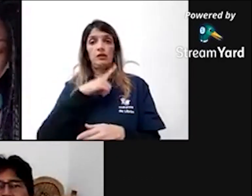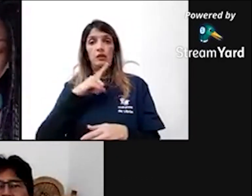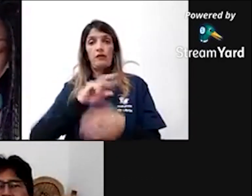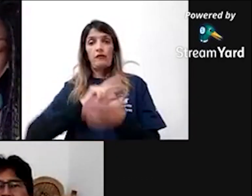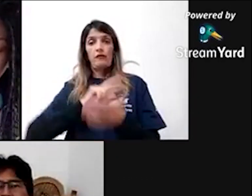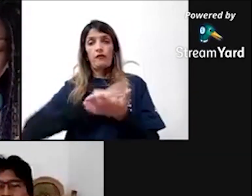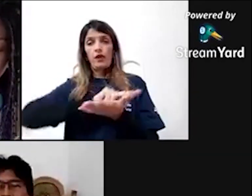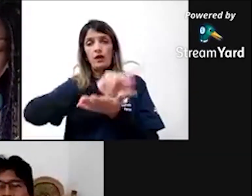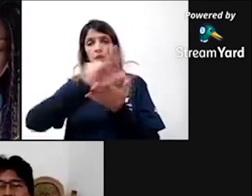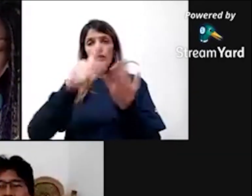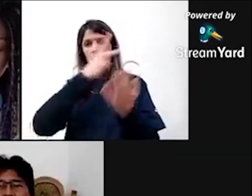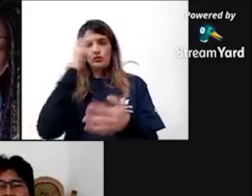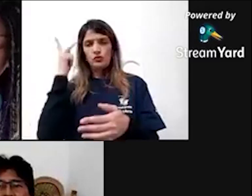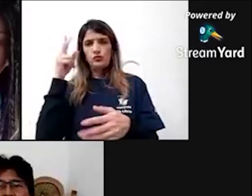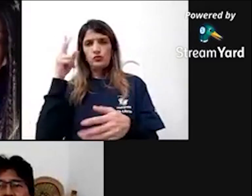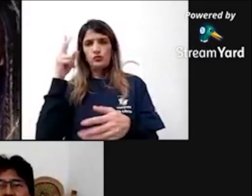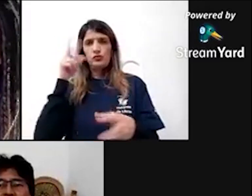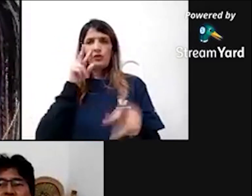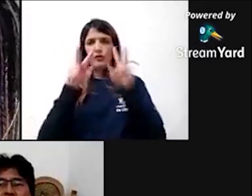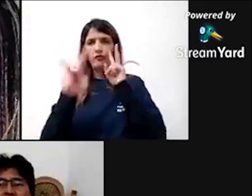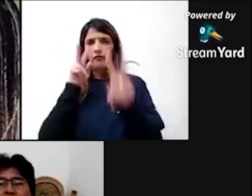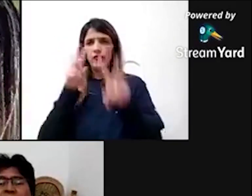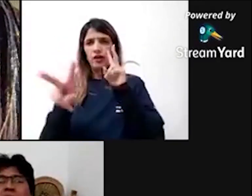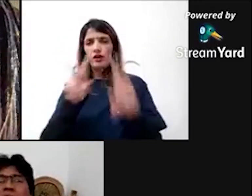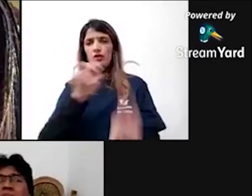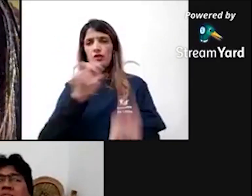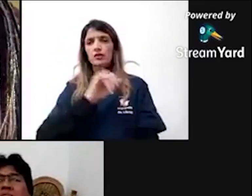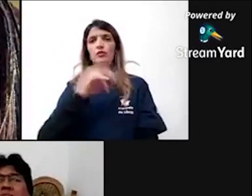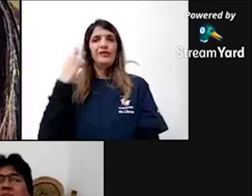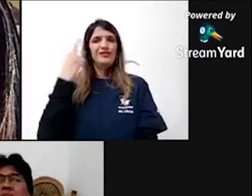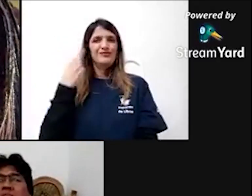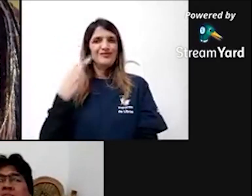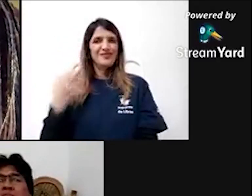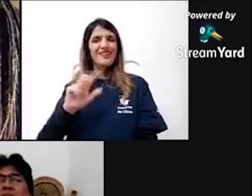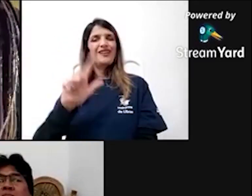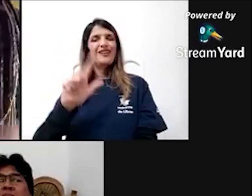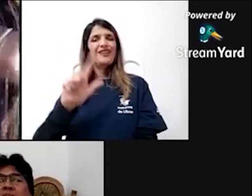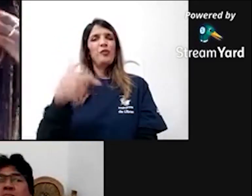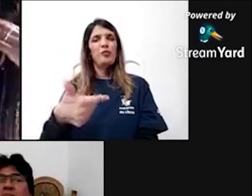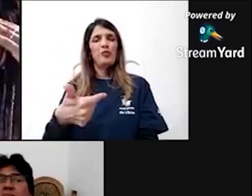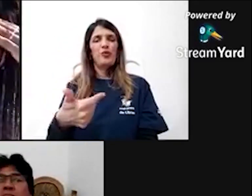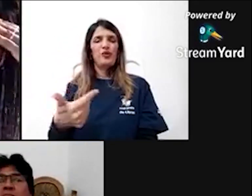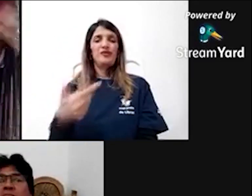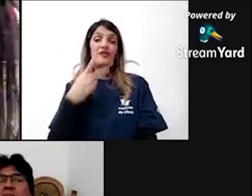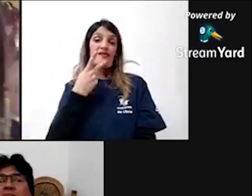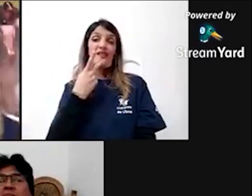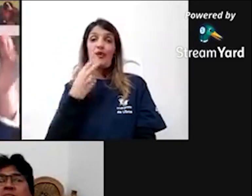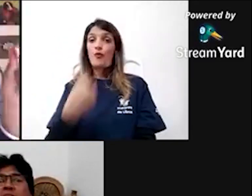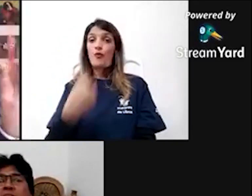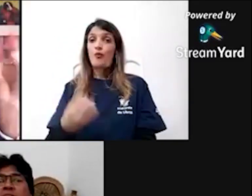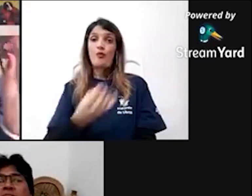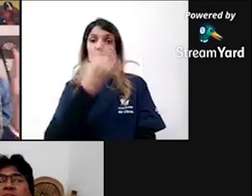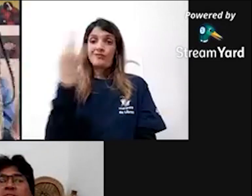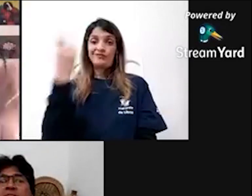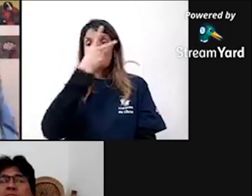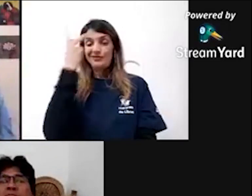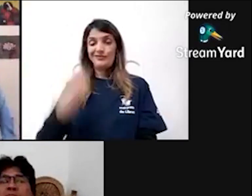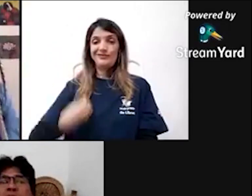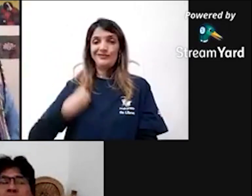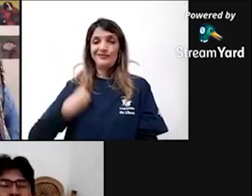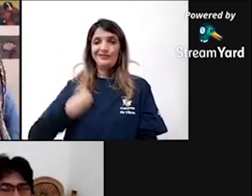nos assistindo, depois a Jussara pode nos dar uma ideia de quantas pessoas estão aí presentes, né? Mas